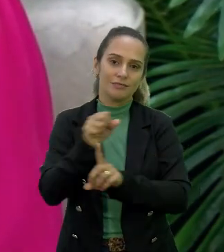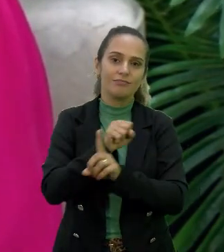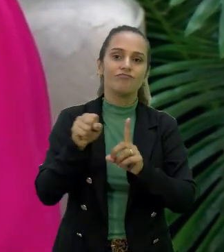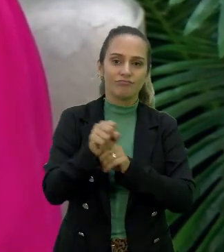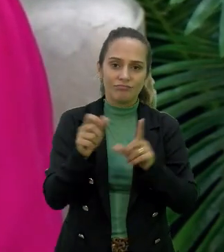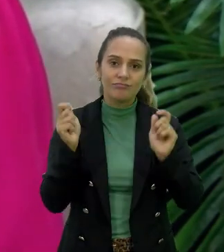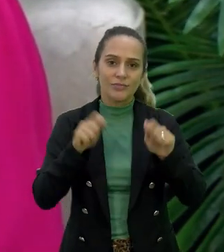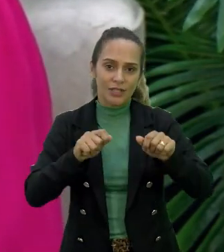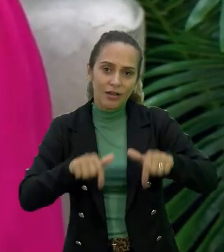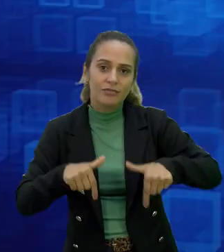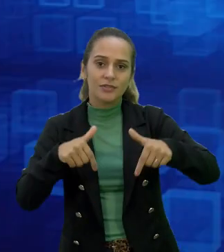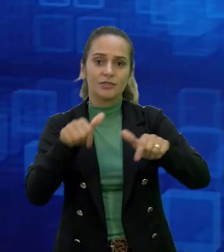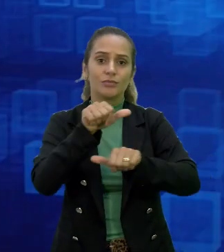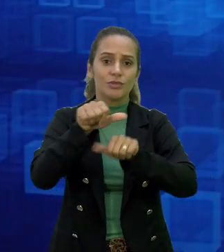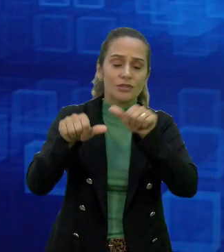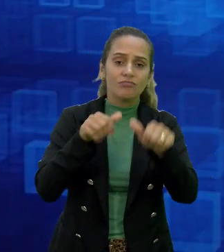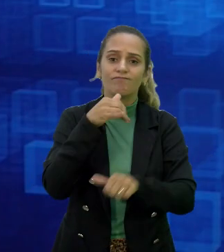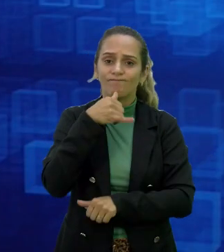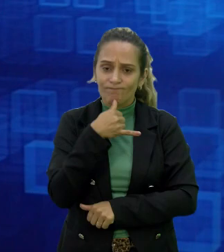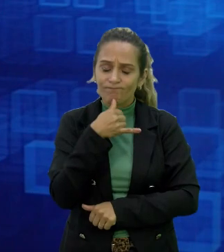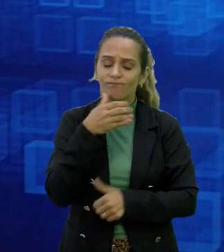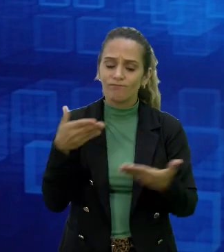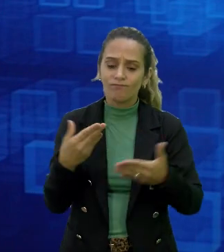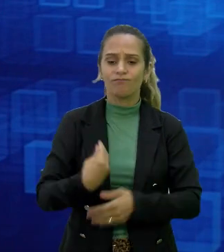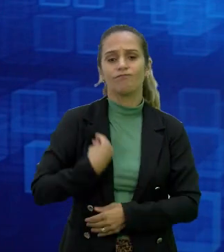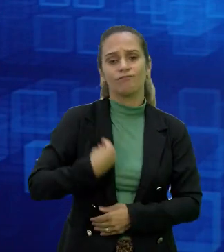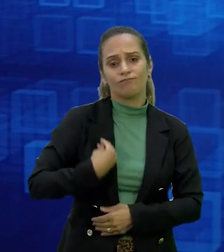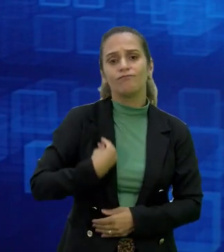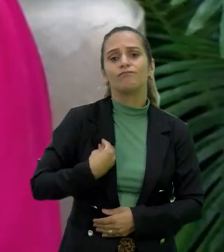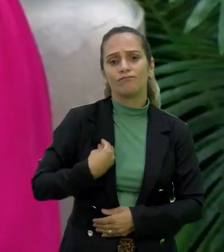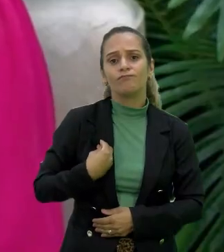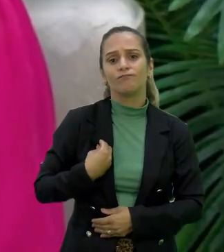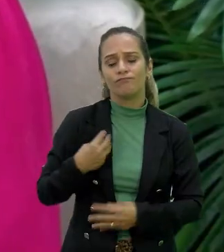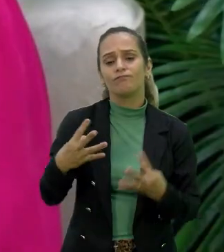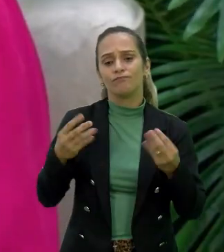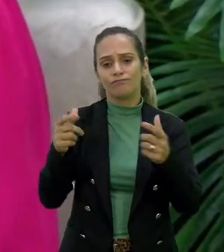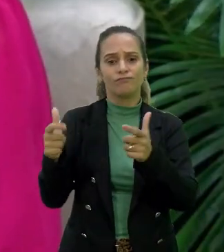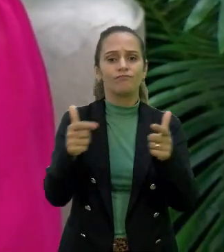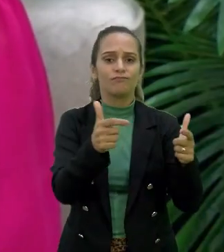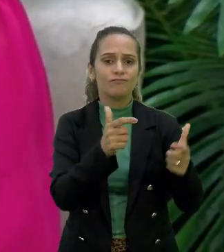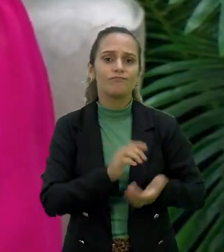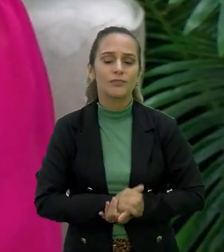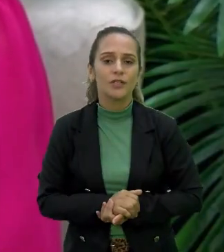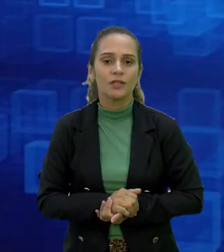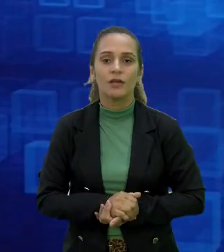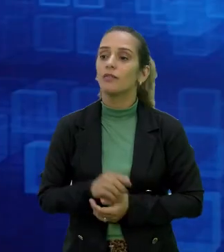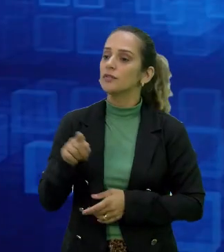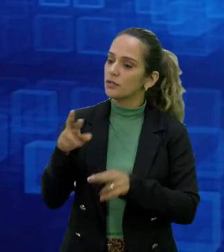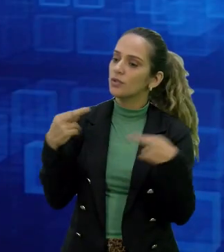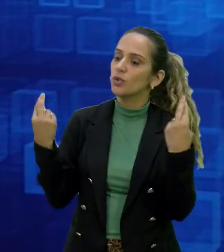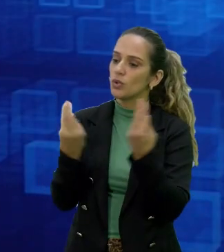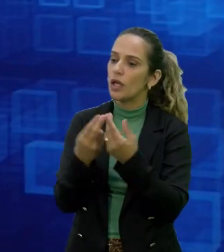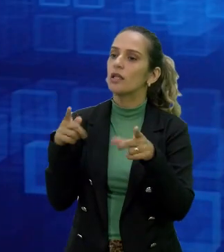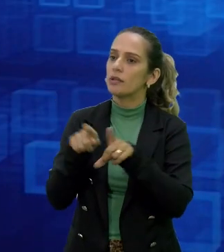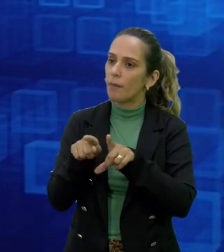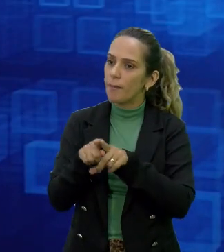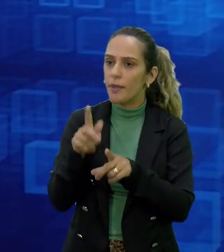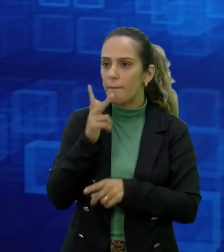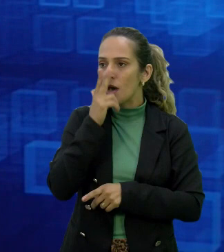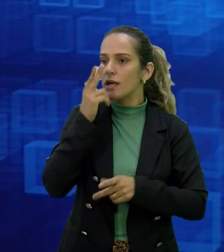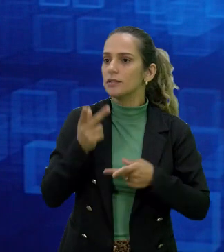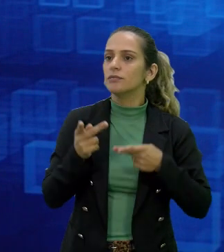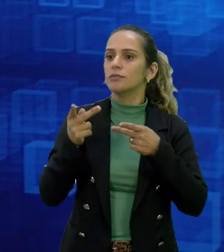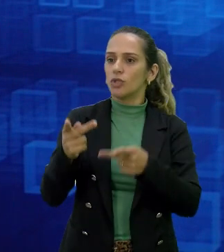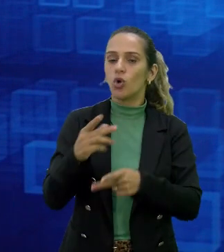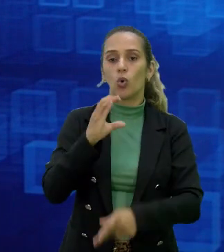assim a gente pode avançar e mudar essa triste realidade que a gente ainda vive em todos os setores teve também reunido recebeu